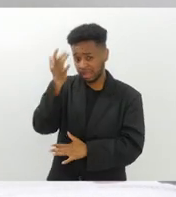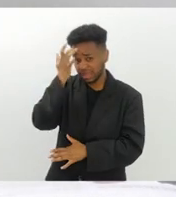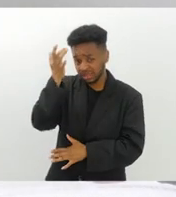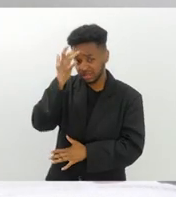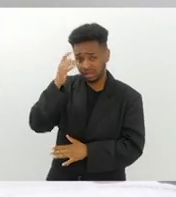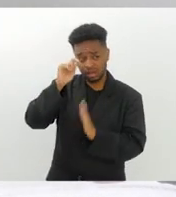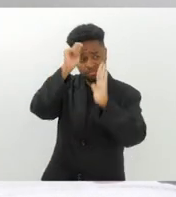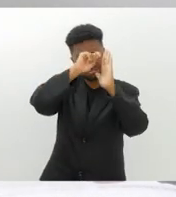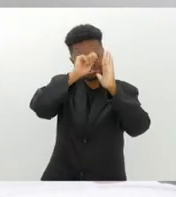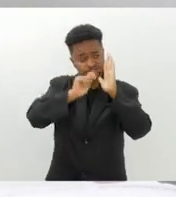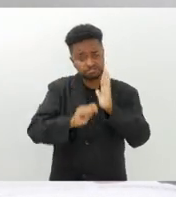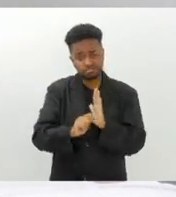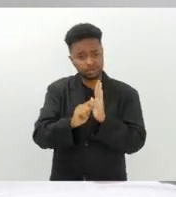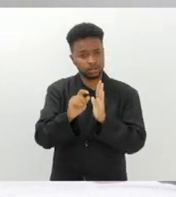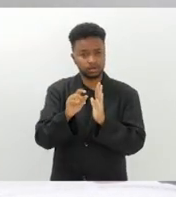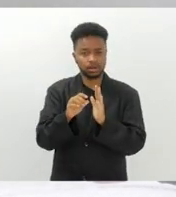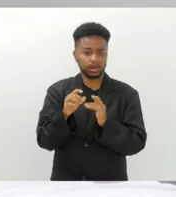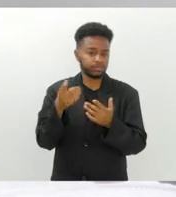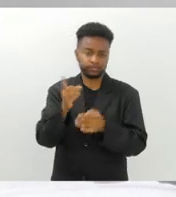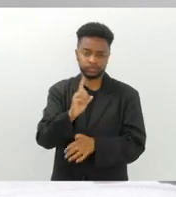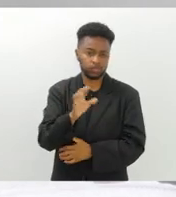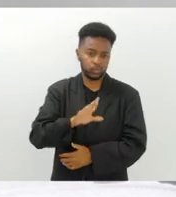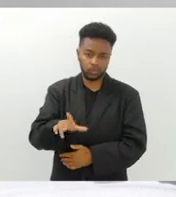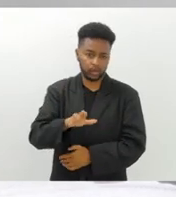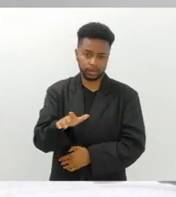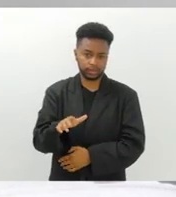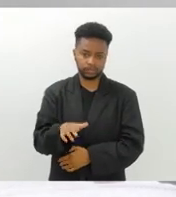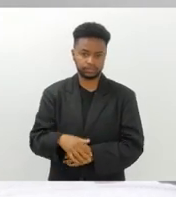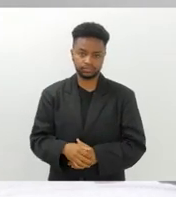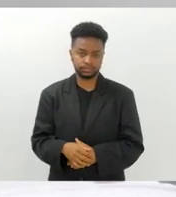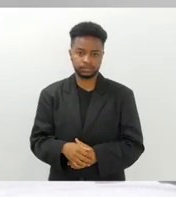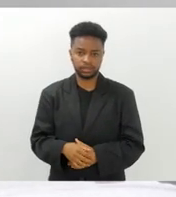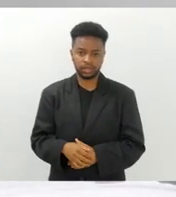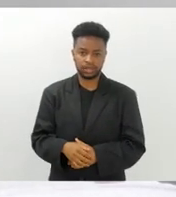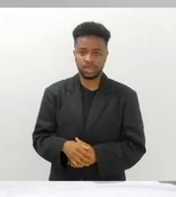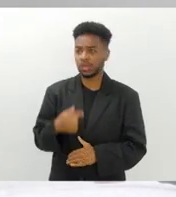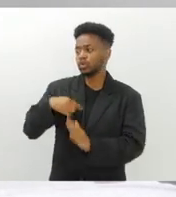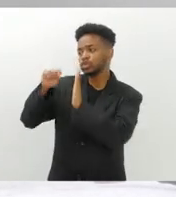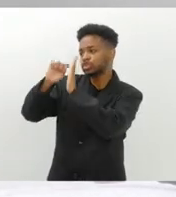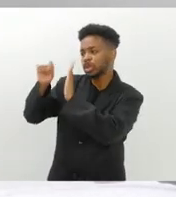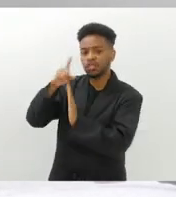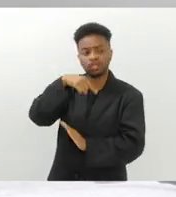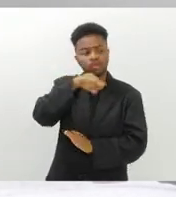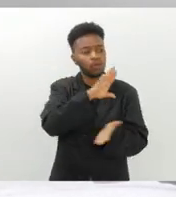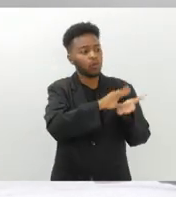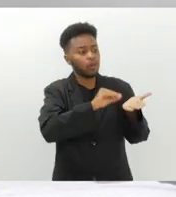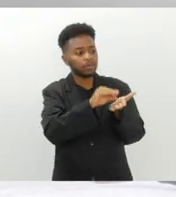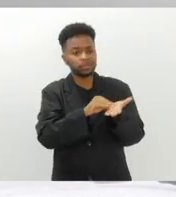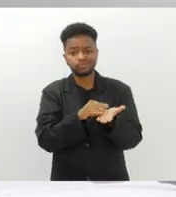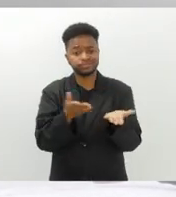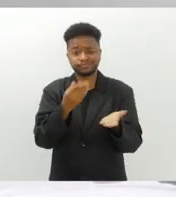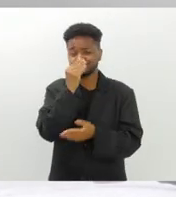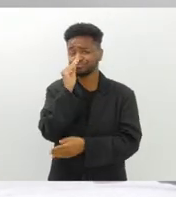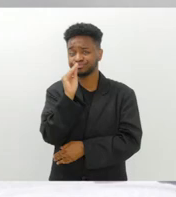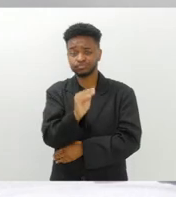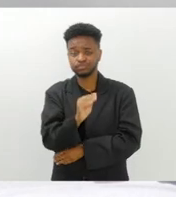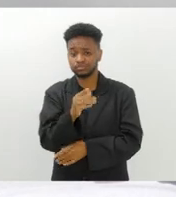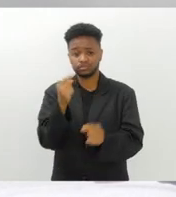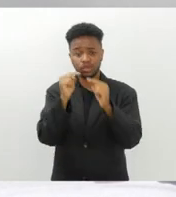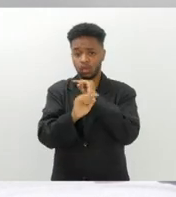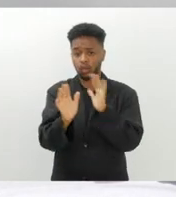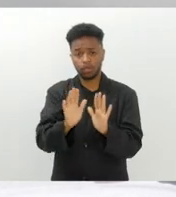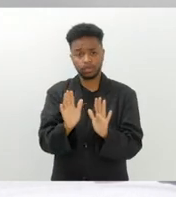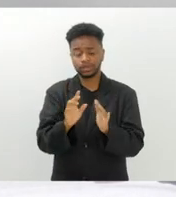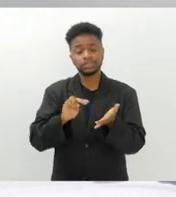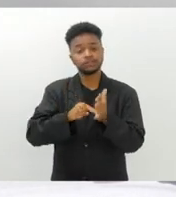ficar escrevendo lá buraco de ozônio e todo mundo repete, buraco de ozônio Isso entra por um ouvido e sai pelo outro. É